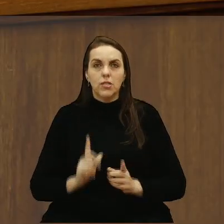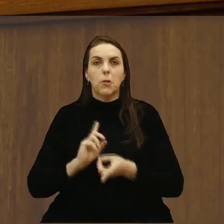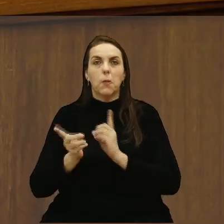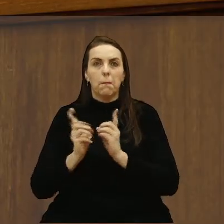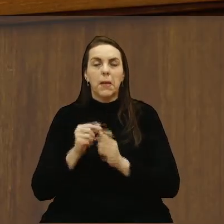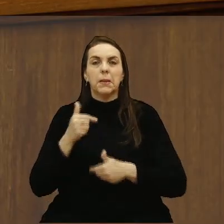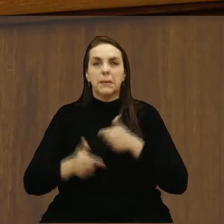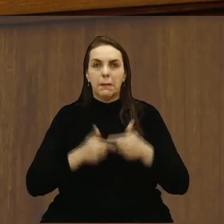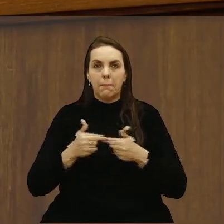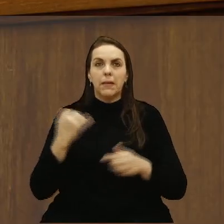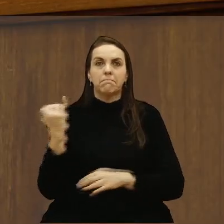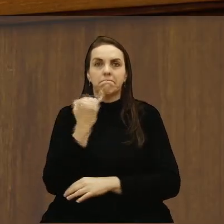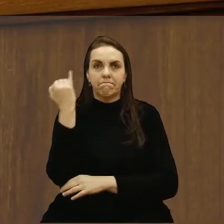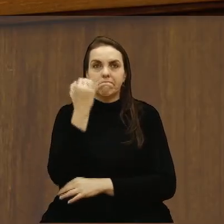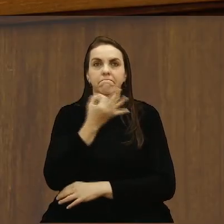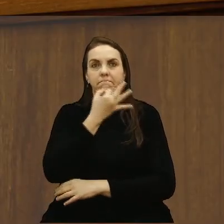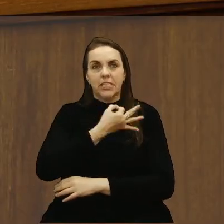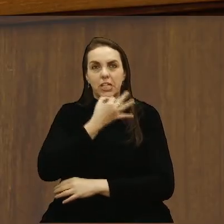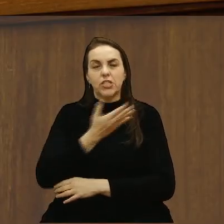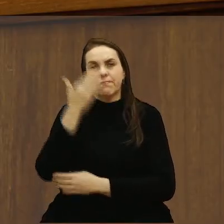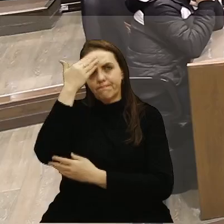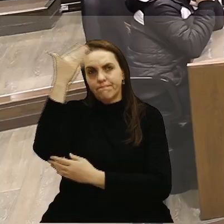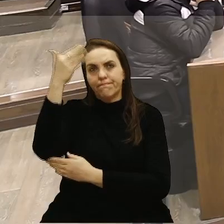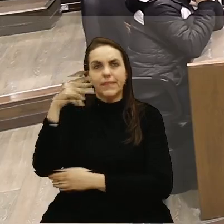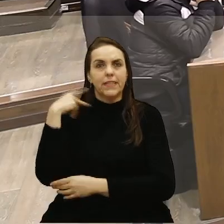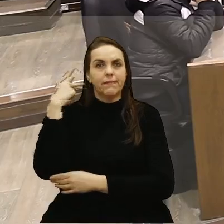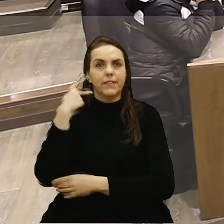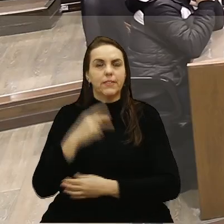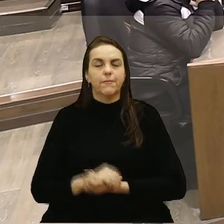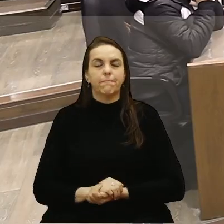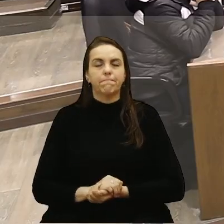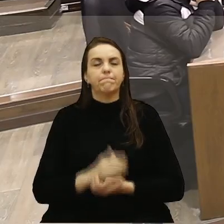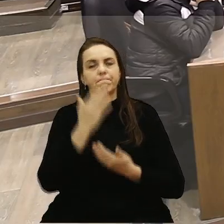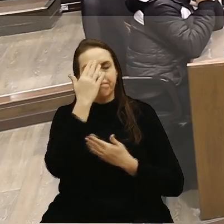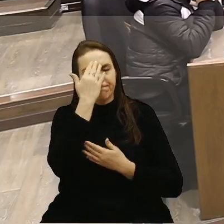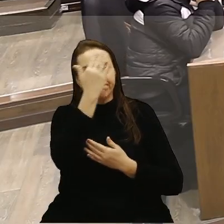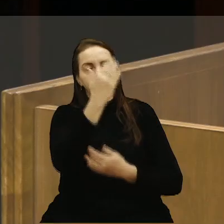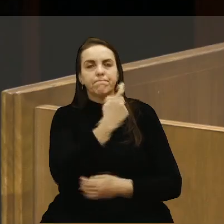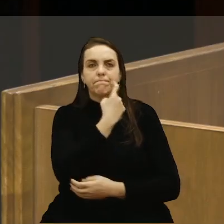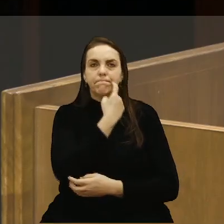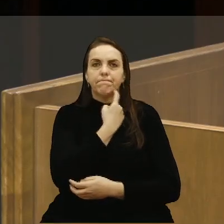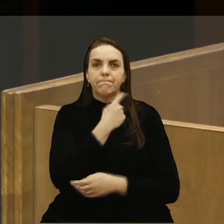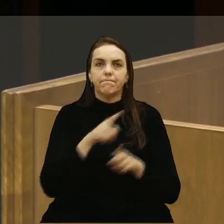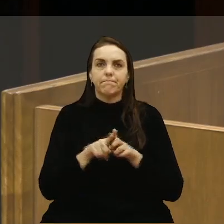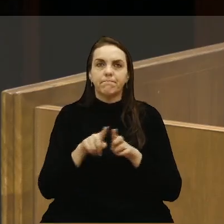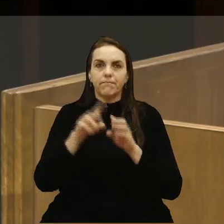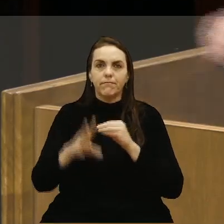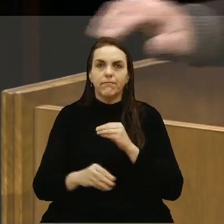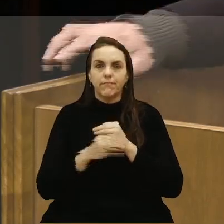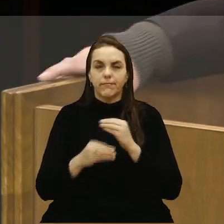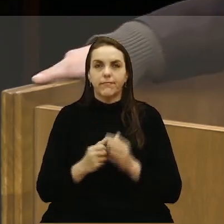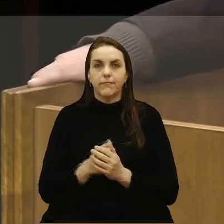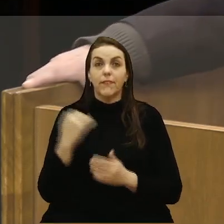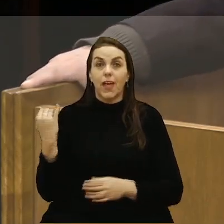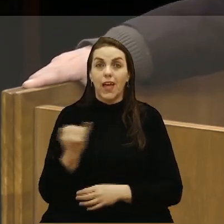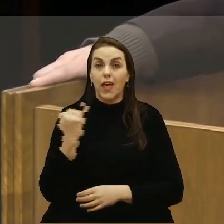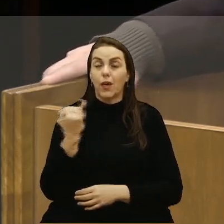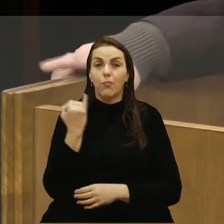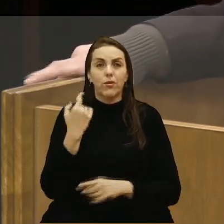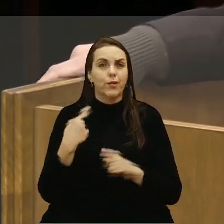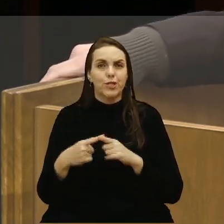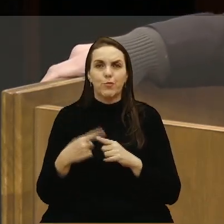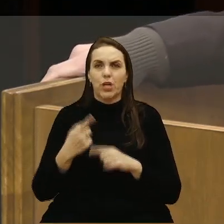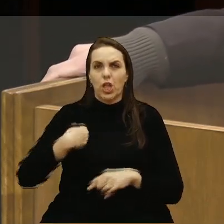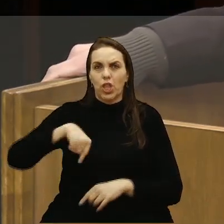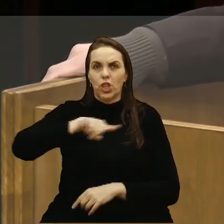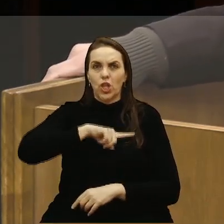trabalho muito importante para Caxias do Sul. Obrigado, vereador. Agradeço, vereador Petrini, as vossas considerações. É importante porque, por exemplo, nós aqui